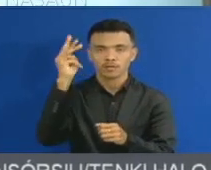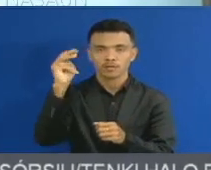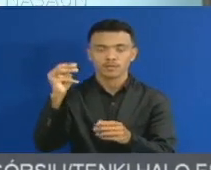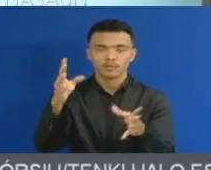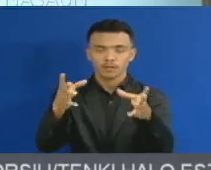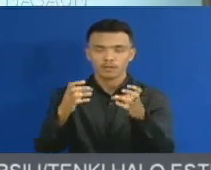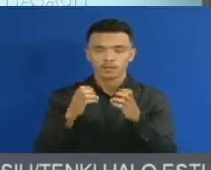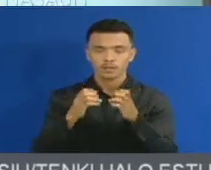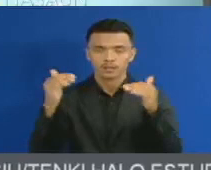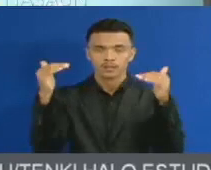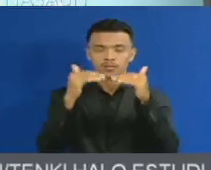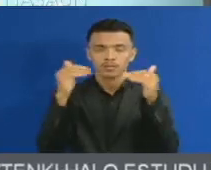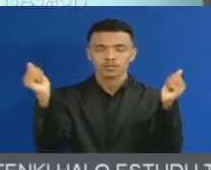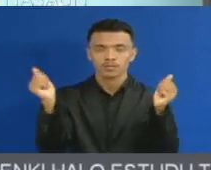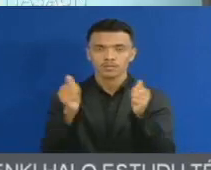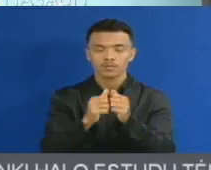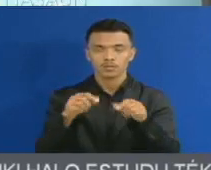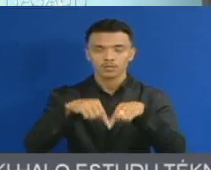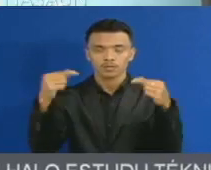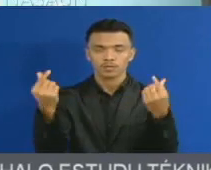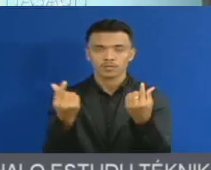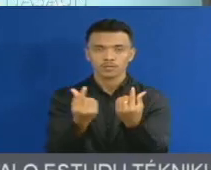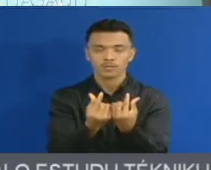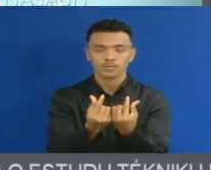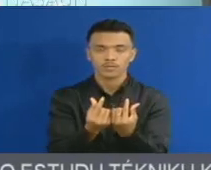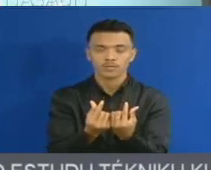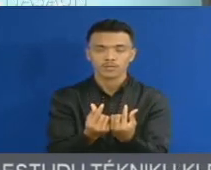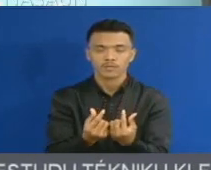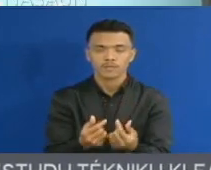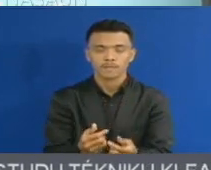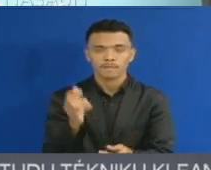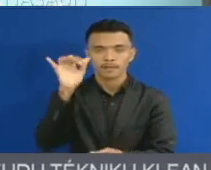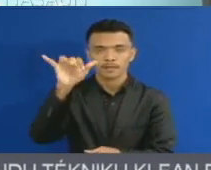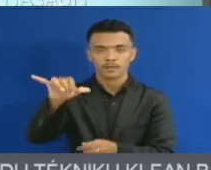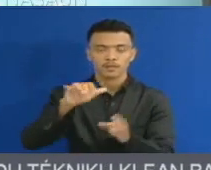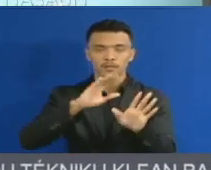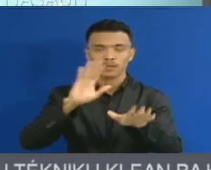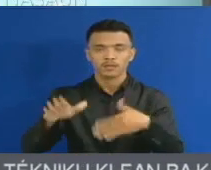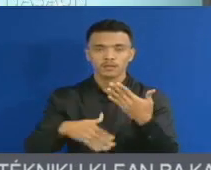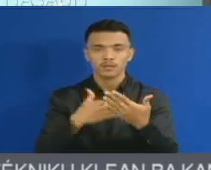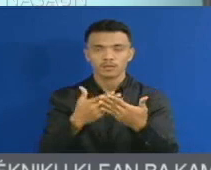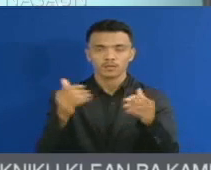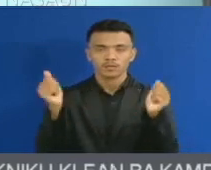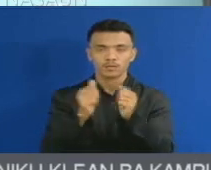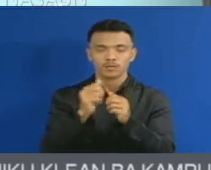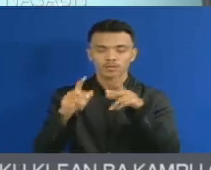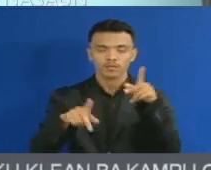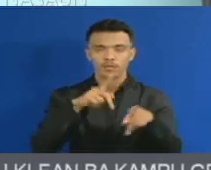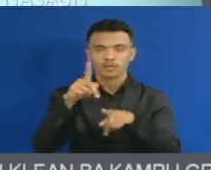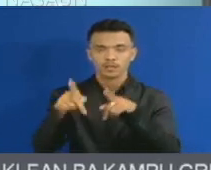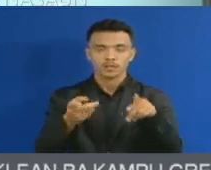dialogu hoiten ni niya grupus art marsais, art ritual sira tomak. Hoiten ni kumdari sira, hoiten